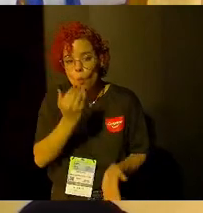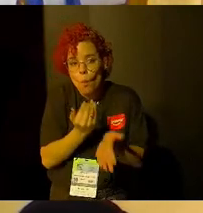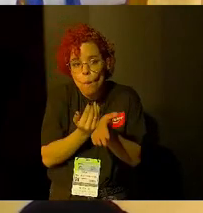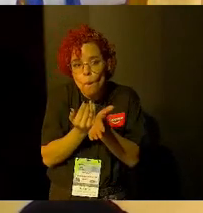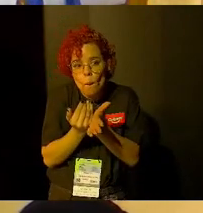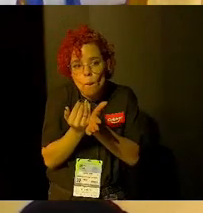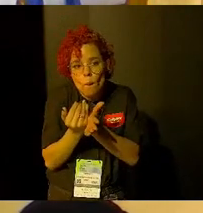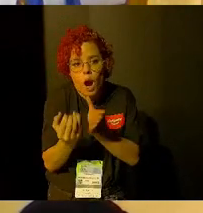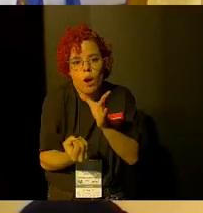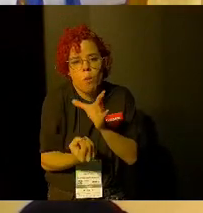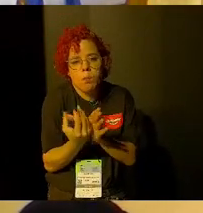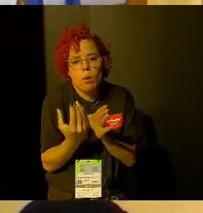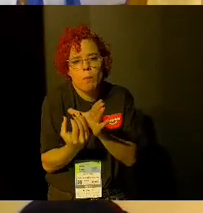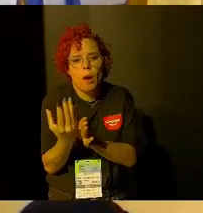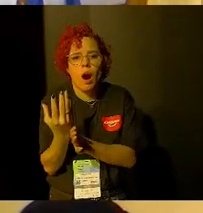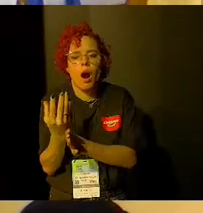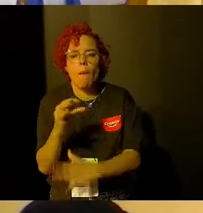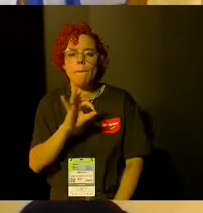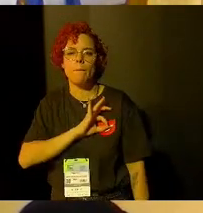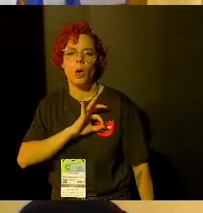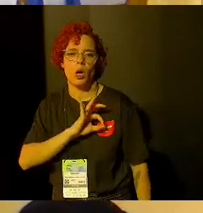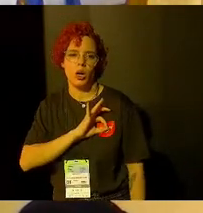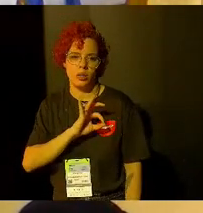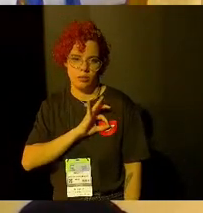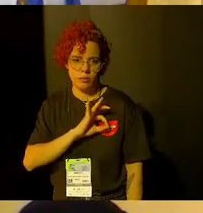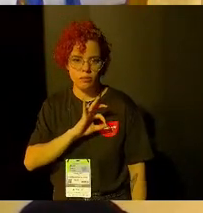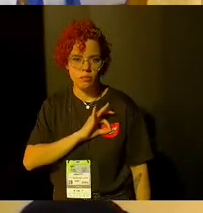Instituição da polícia militar no Brasil